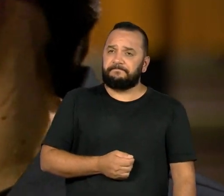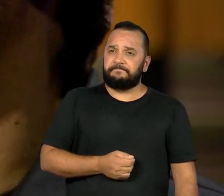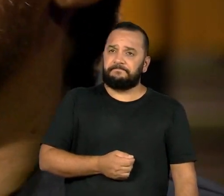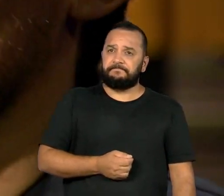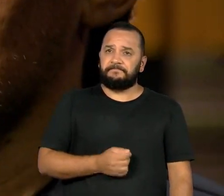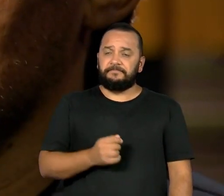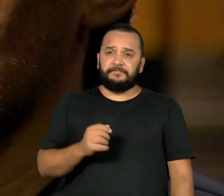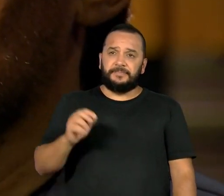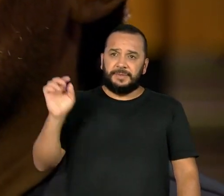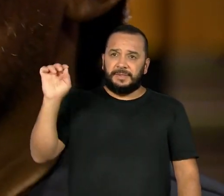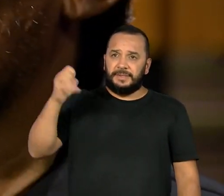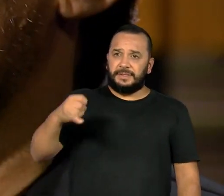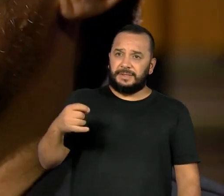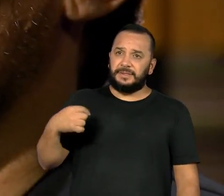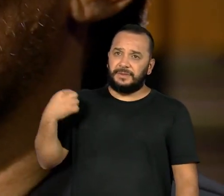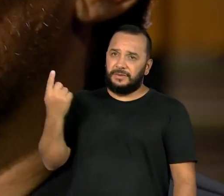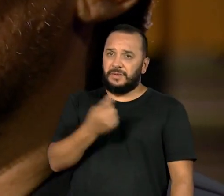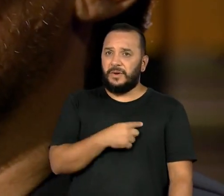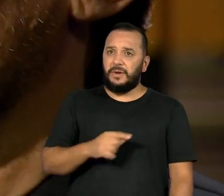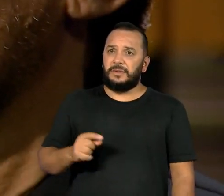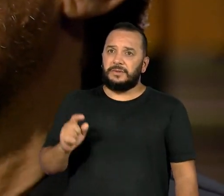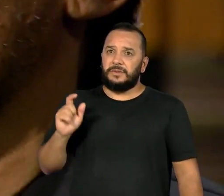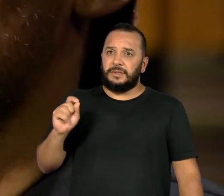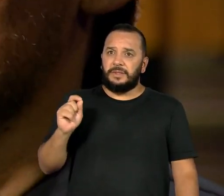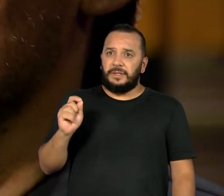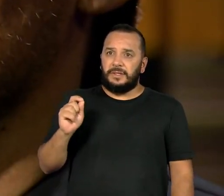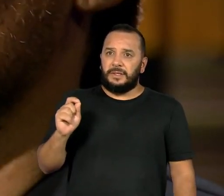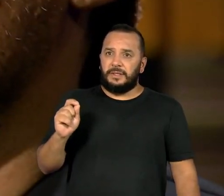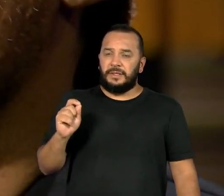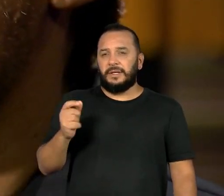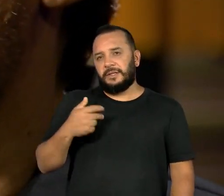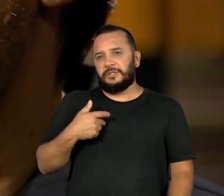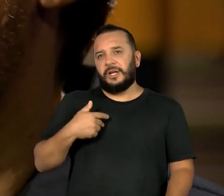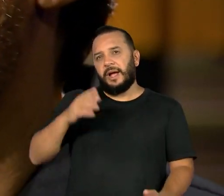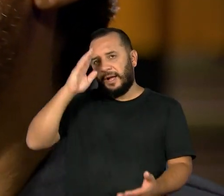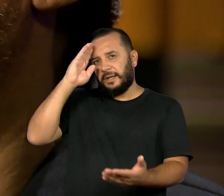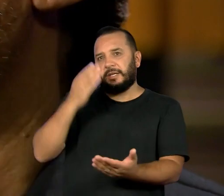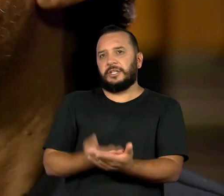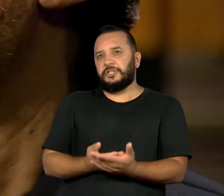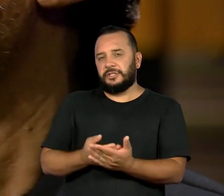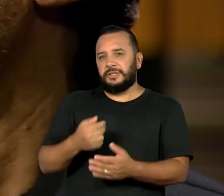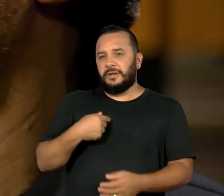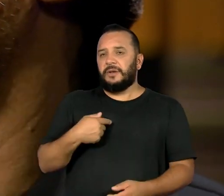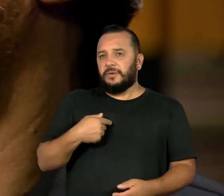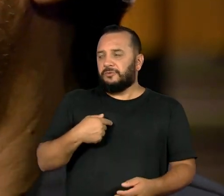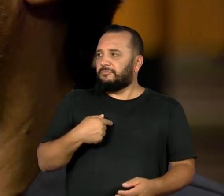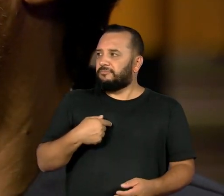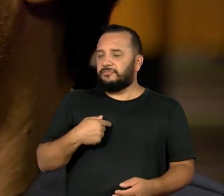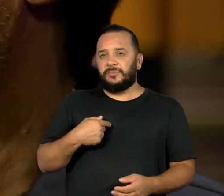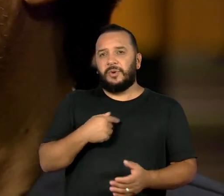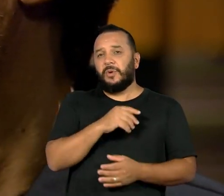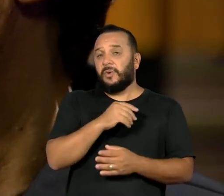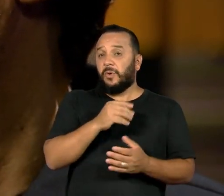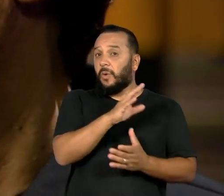gente repetir, né, alguma crença que já se mostrou